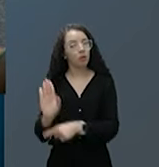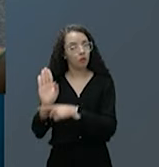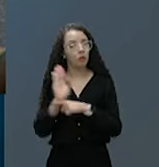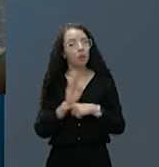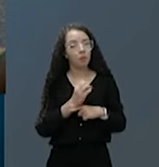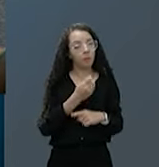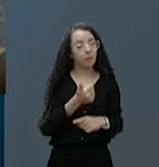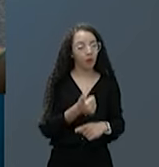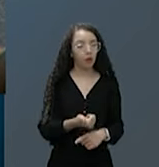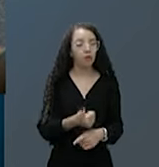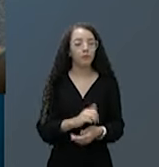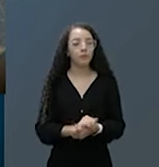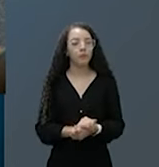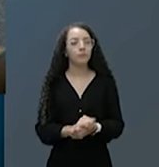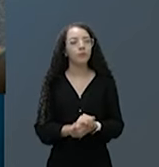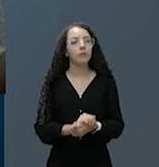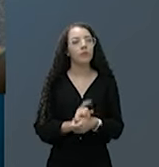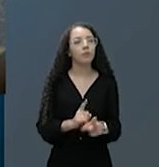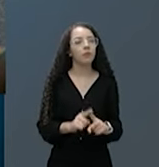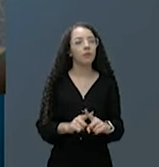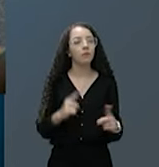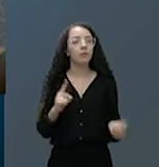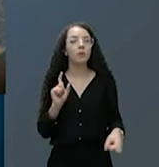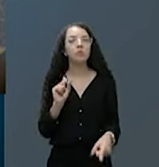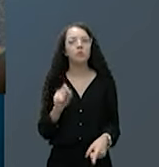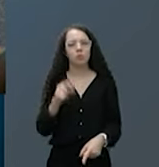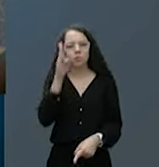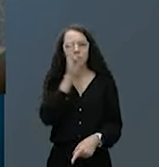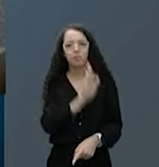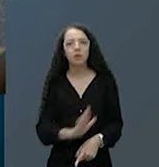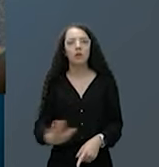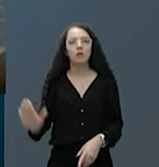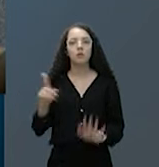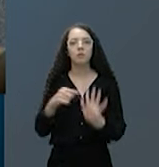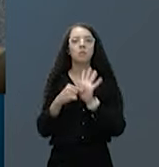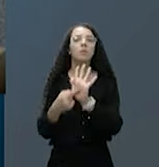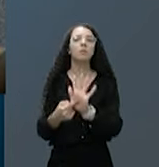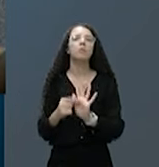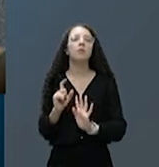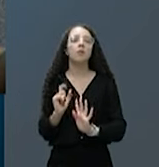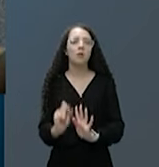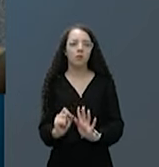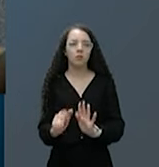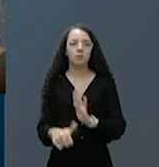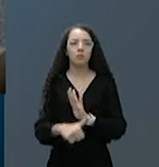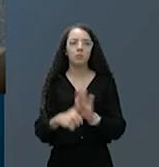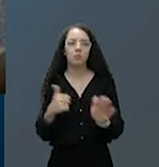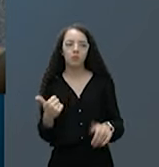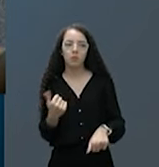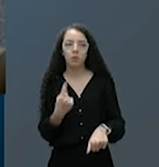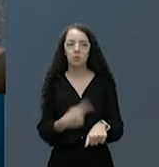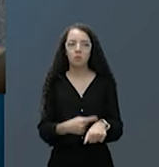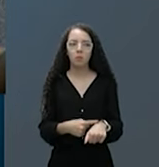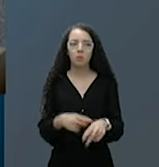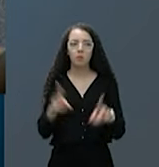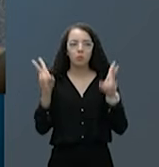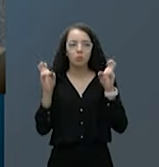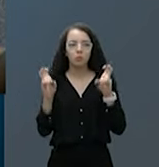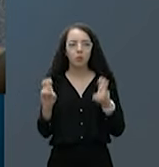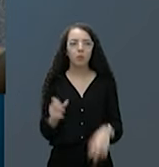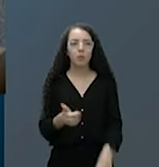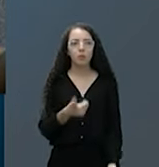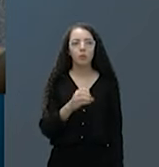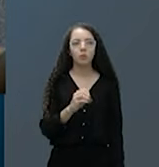trazer, mas o que a União vem destacar no tocante já, o primeiro ponto da controvérsia do tema 1201, é no sentido de